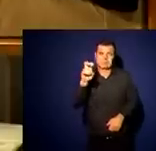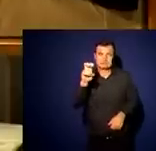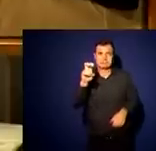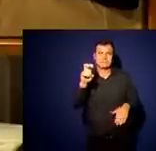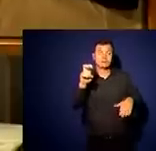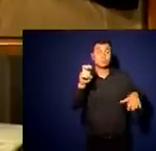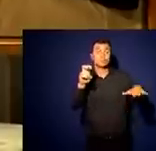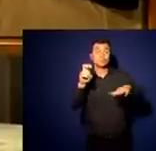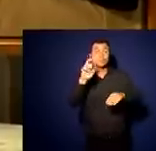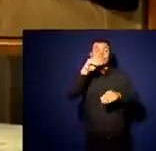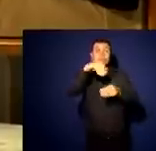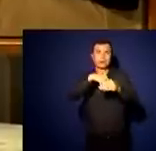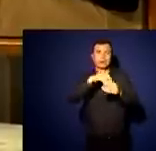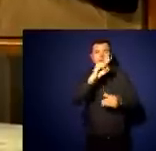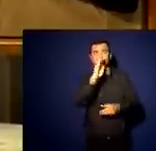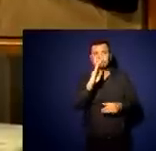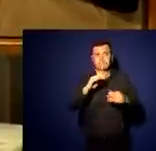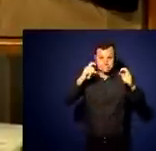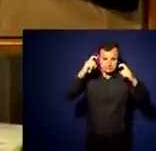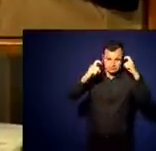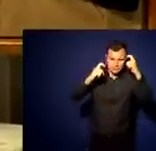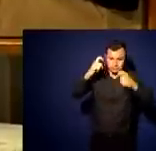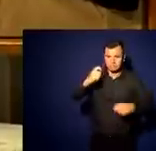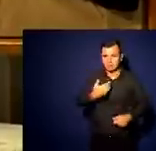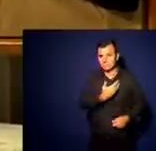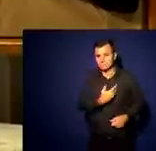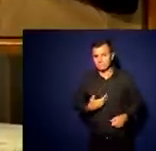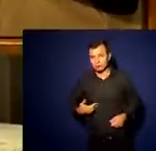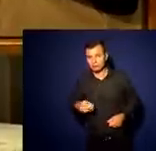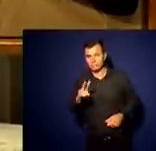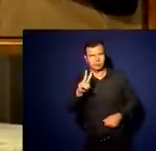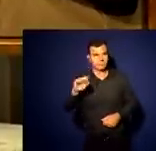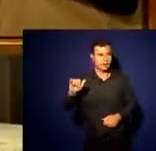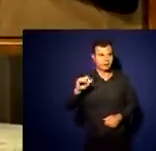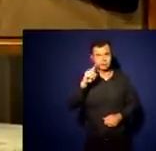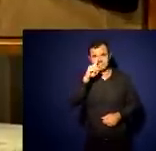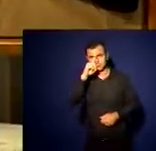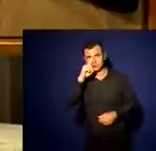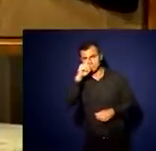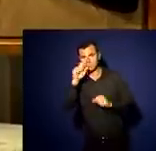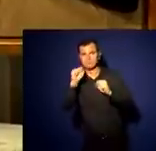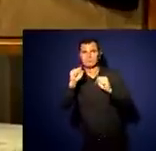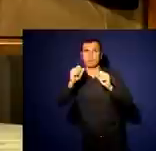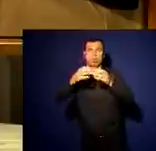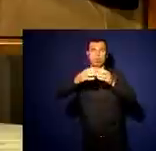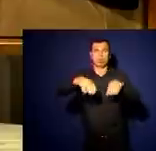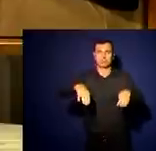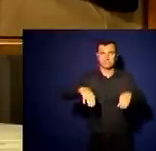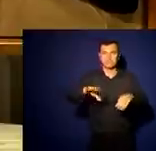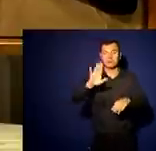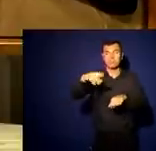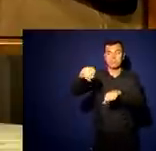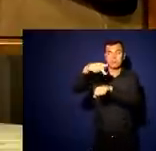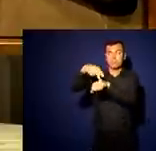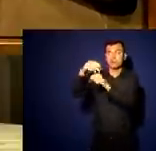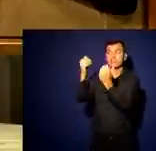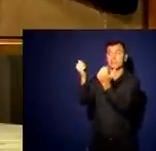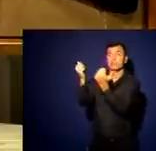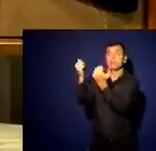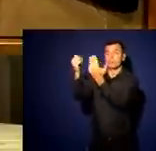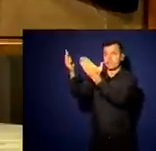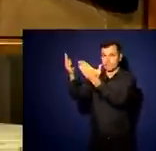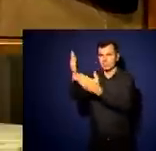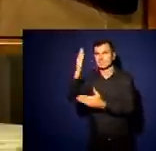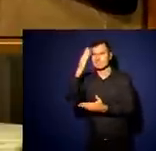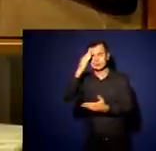com muito medo do governo né ter algum algum risco alguma ruptura maior do que o estrangeiro o estrangeiro acredita que alguma hora o congresso vem